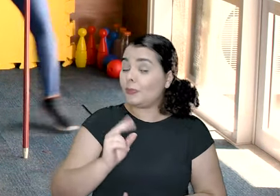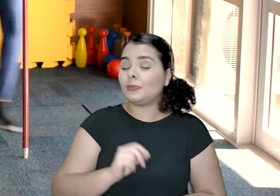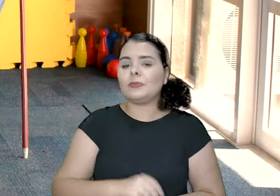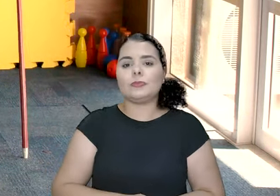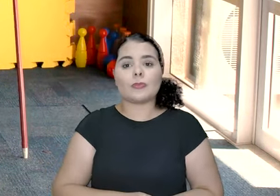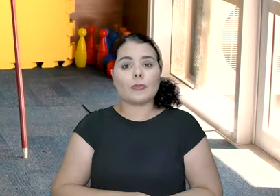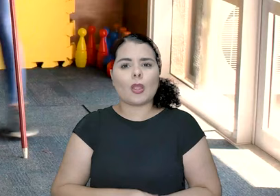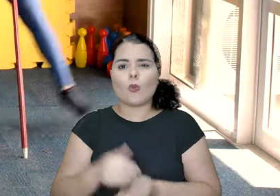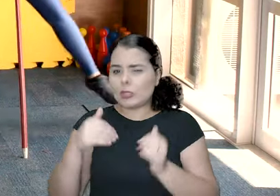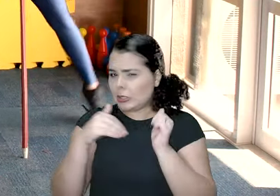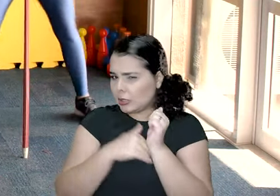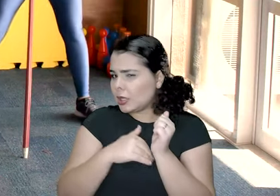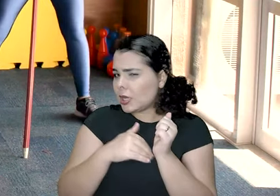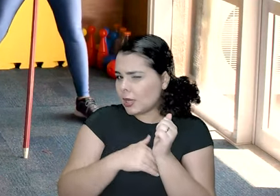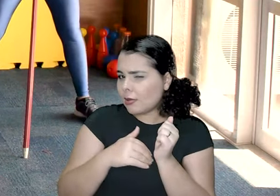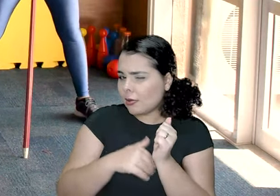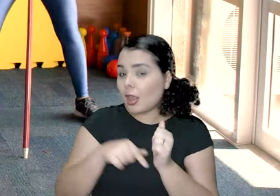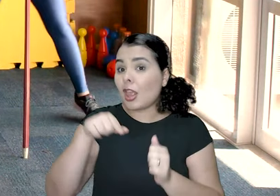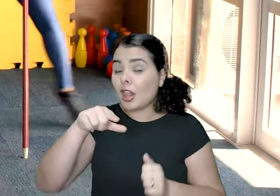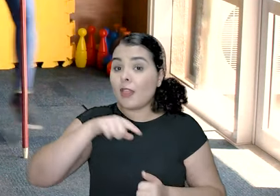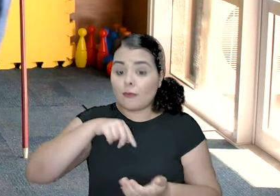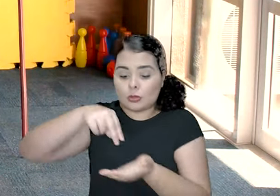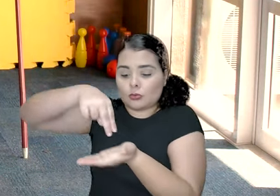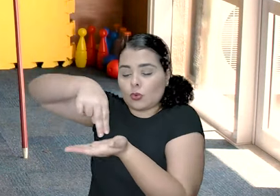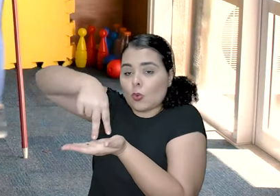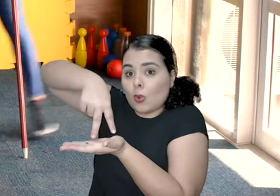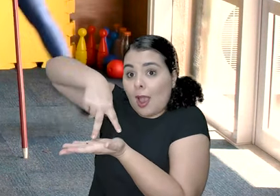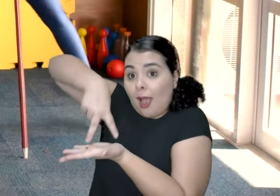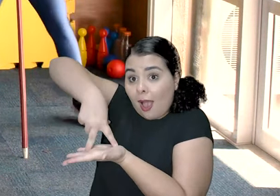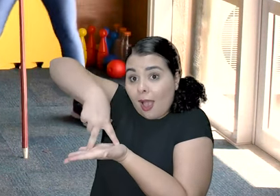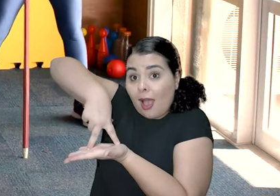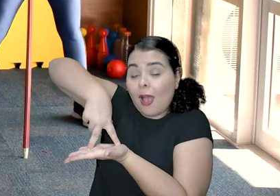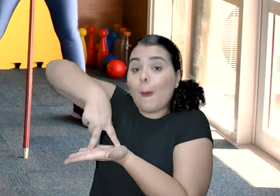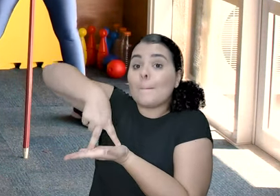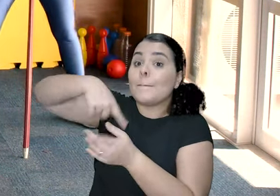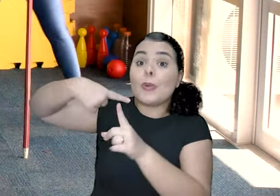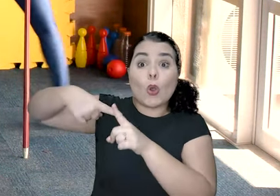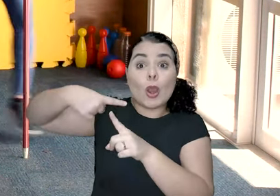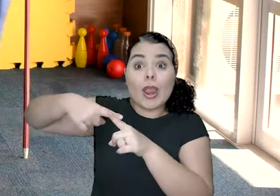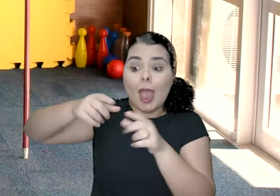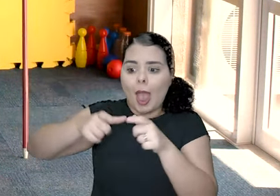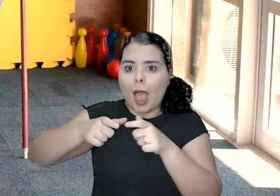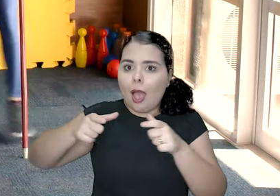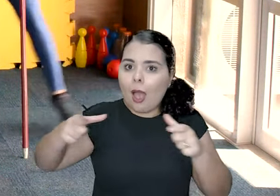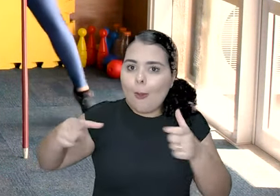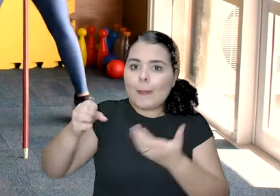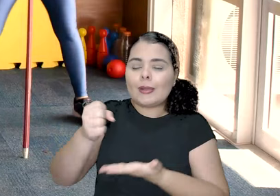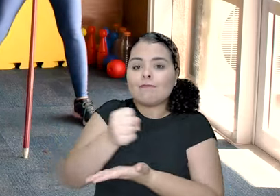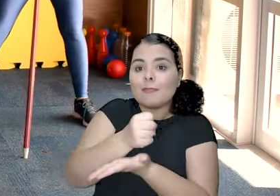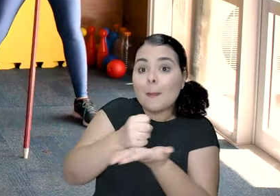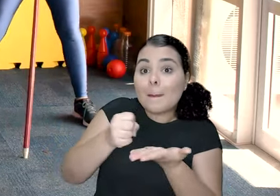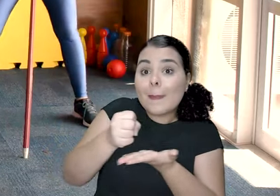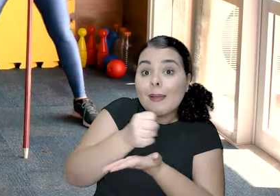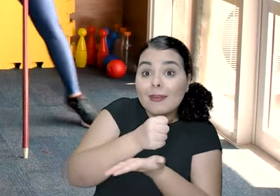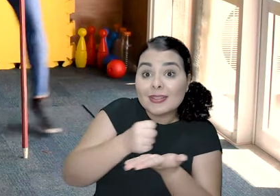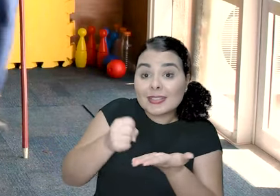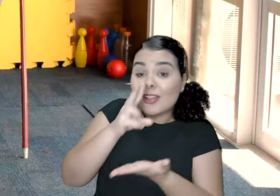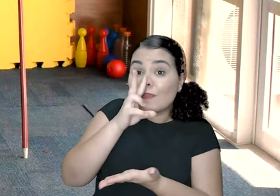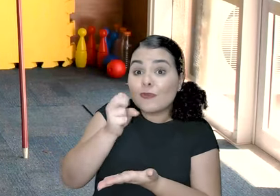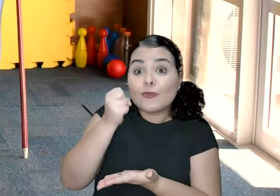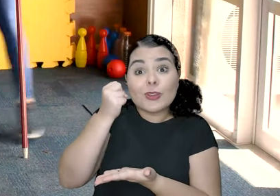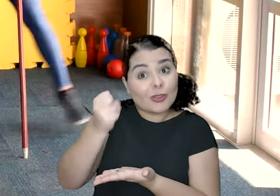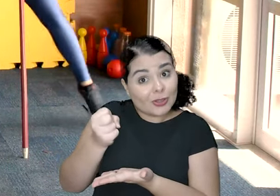O segredo é afastar bem a sua perna. Ampliar a sua base